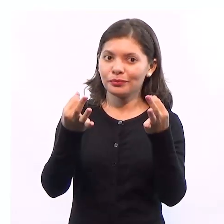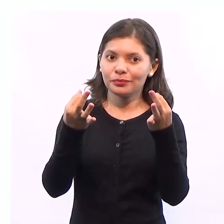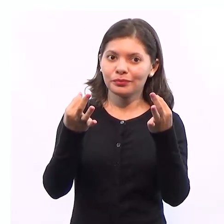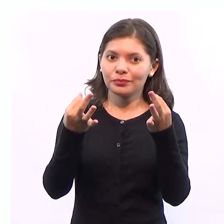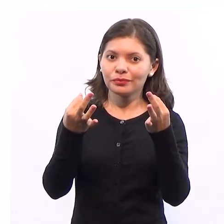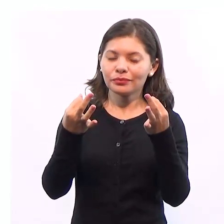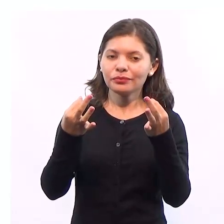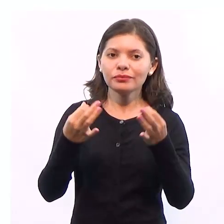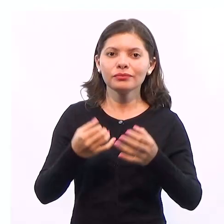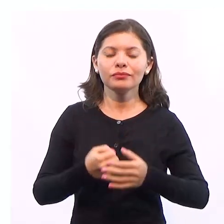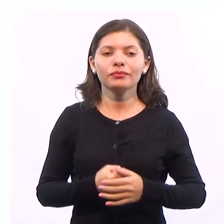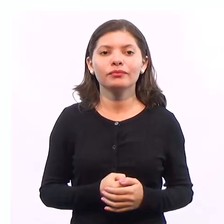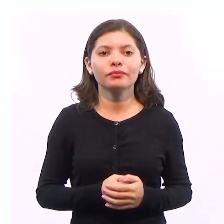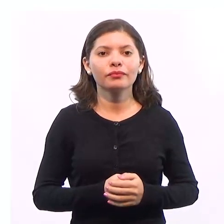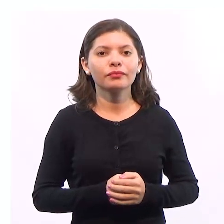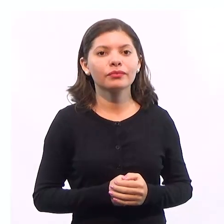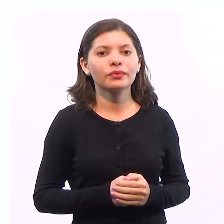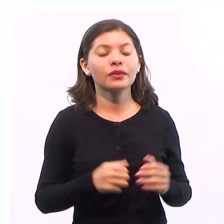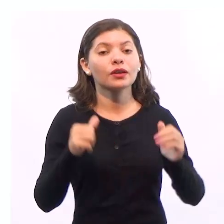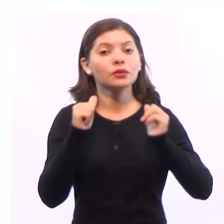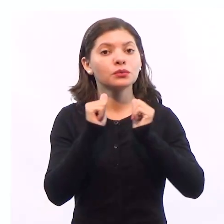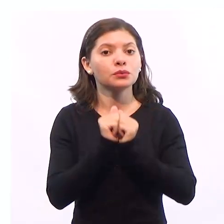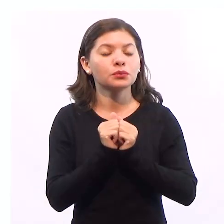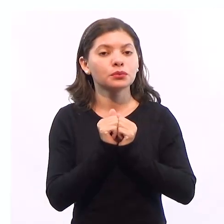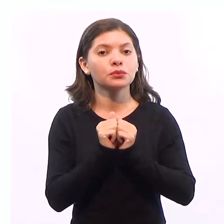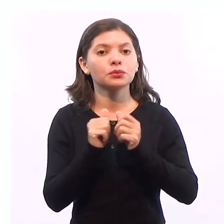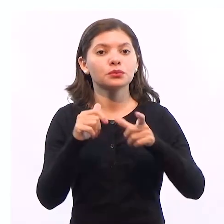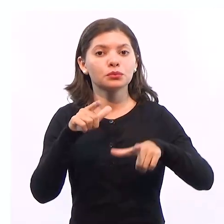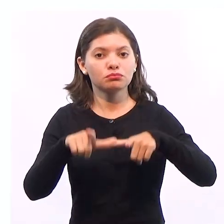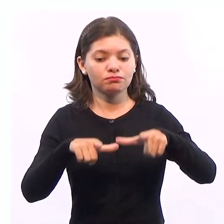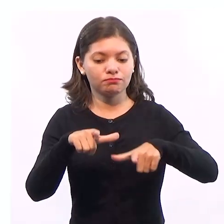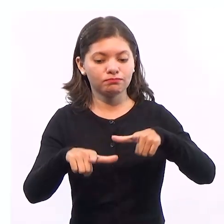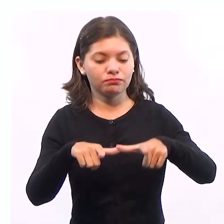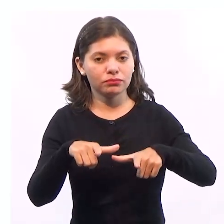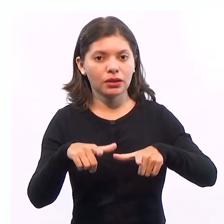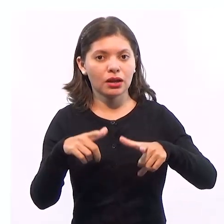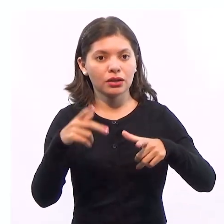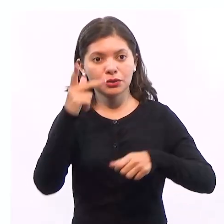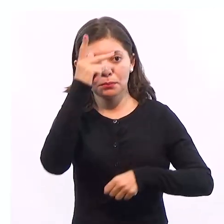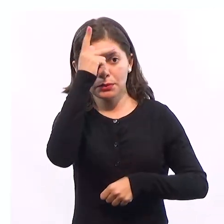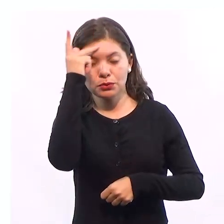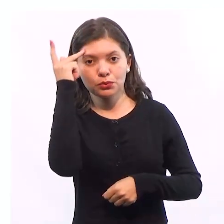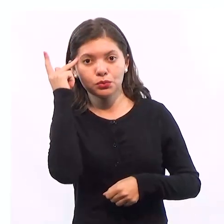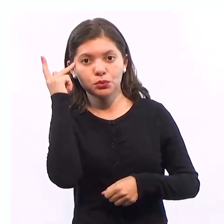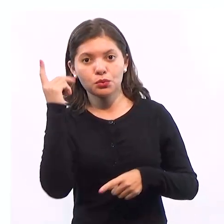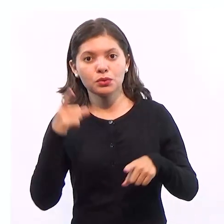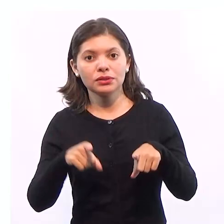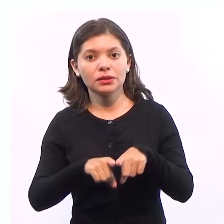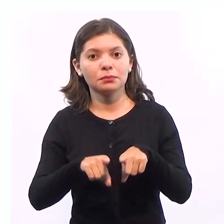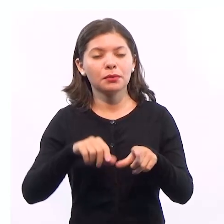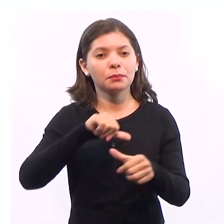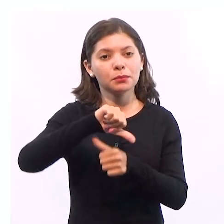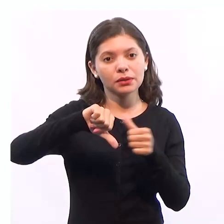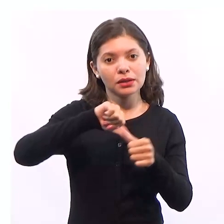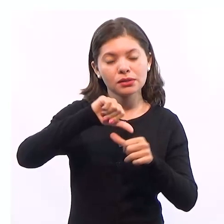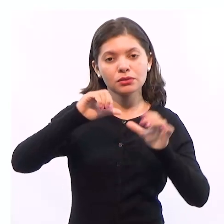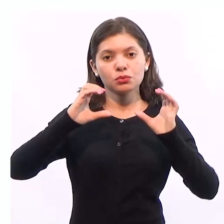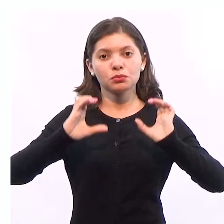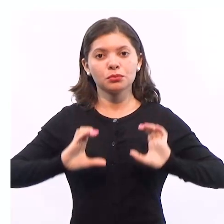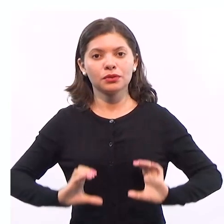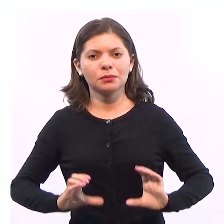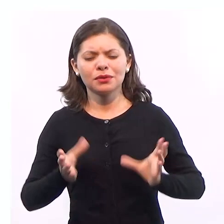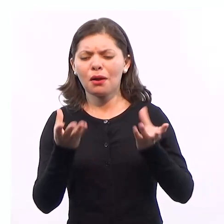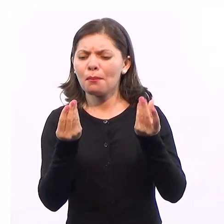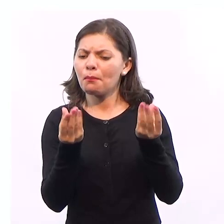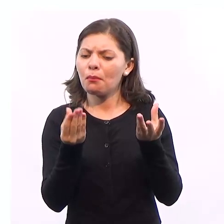ó, integração entre as atividades e pessoas e também as mudanças no comportamento